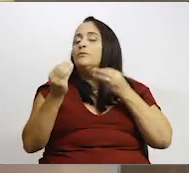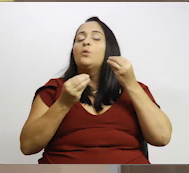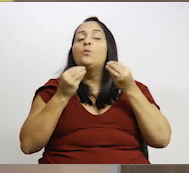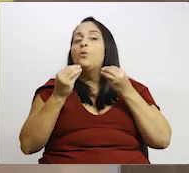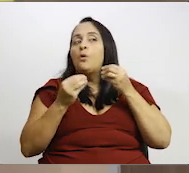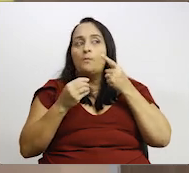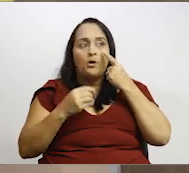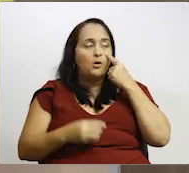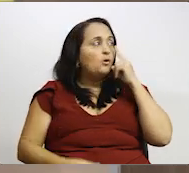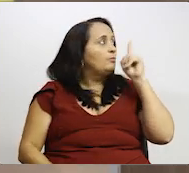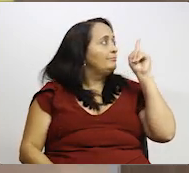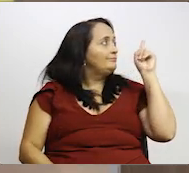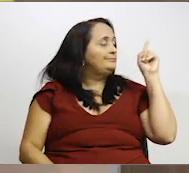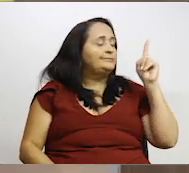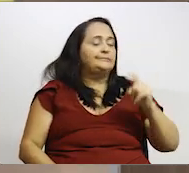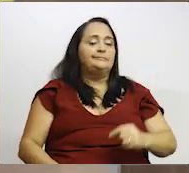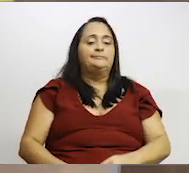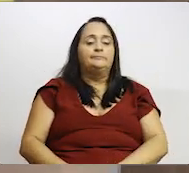1/6,